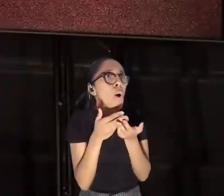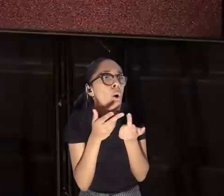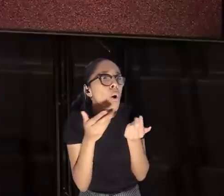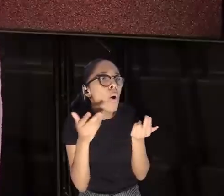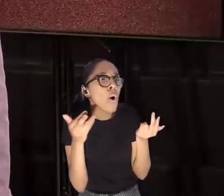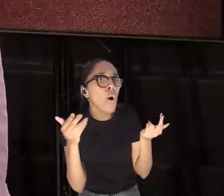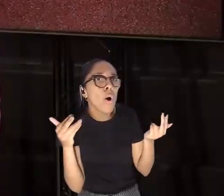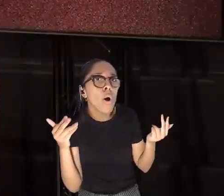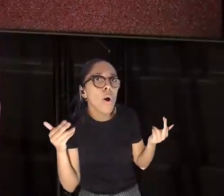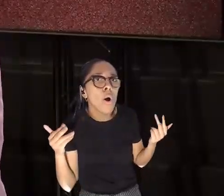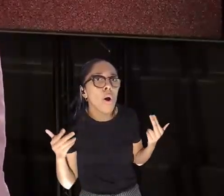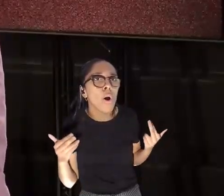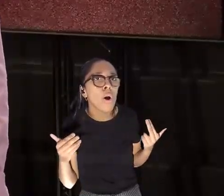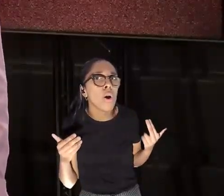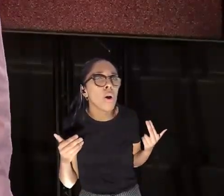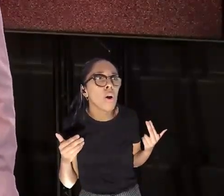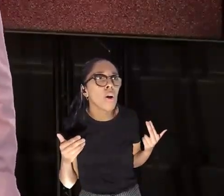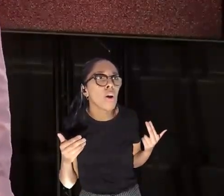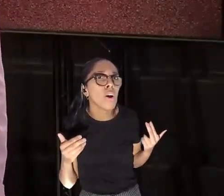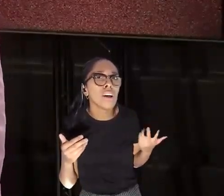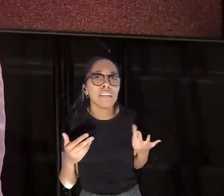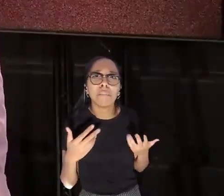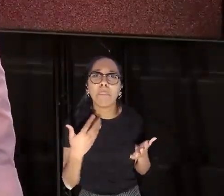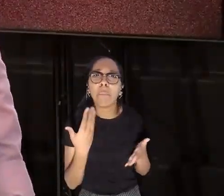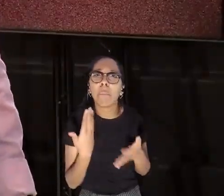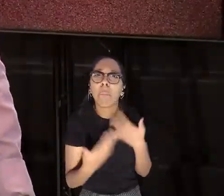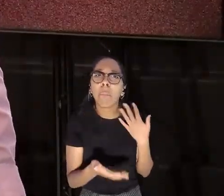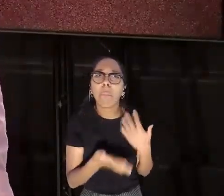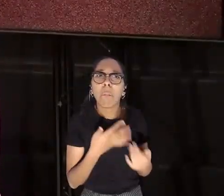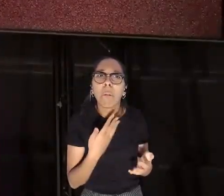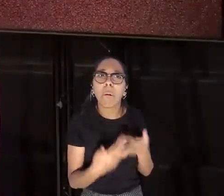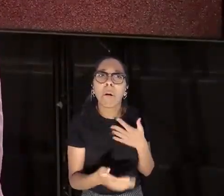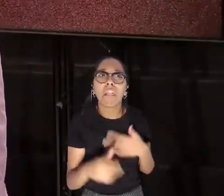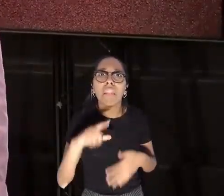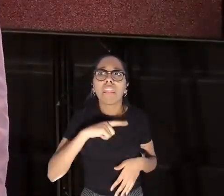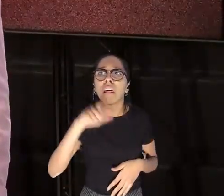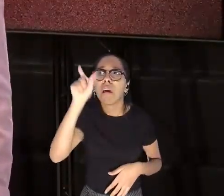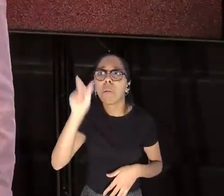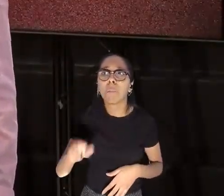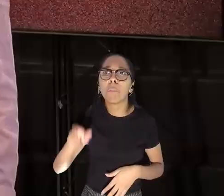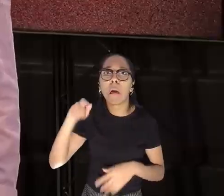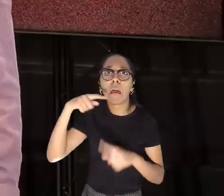já cheguei gente aqui na igreja: pastor, ora por mim, porque a geladeira em casa anda.